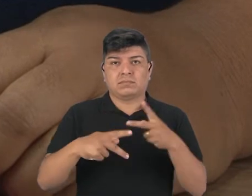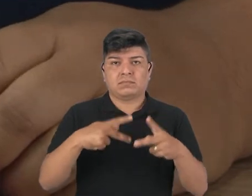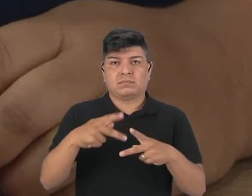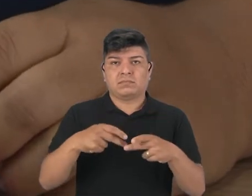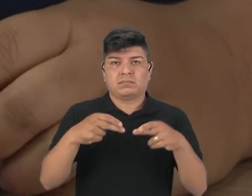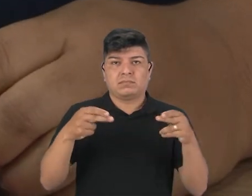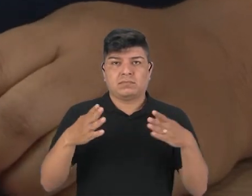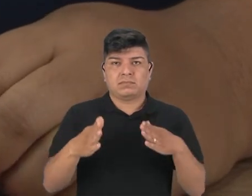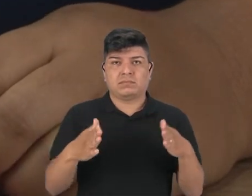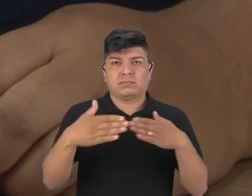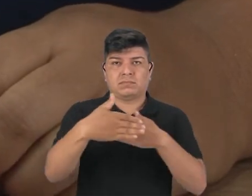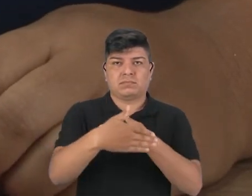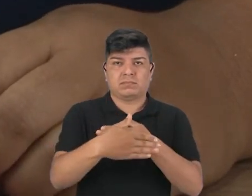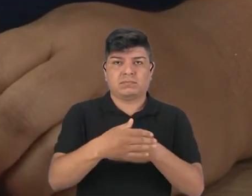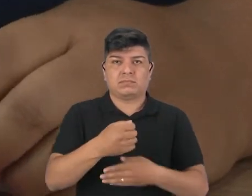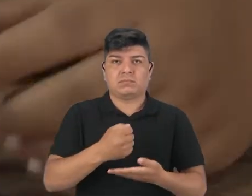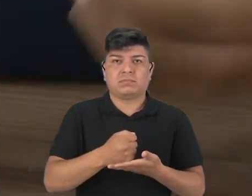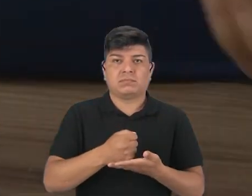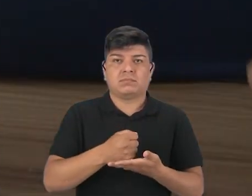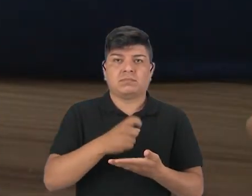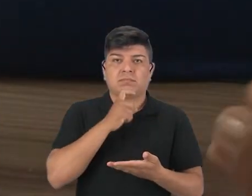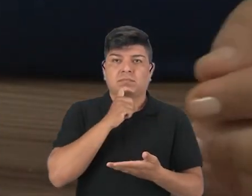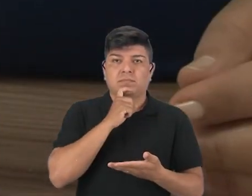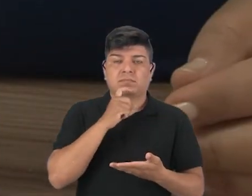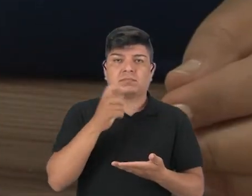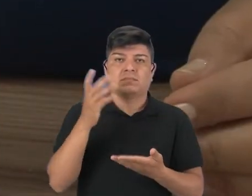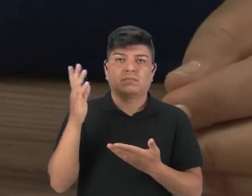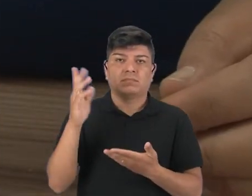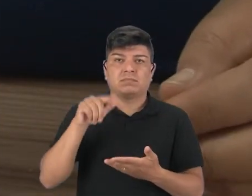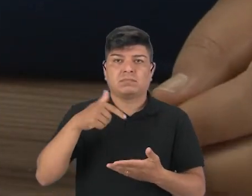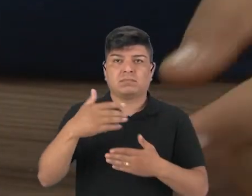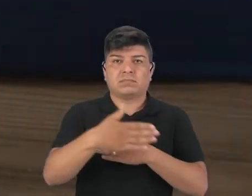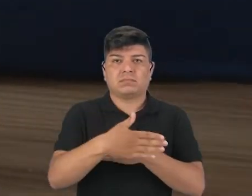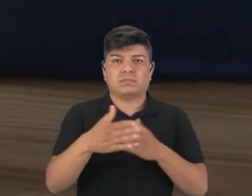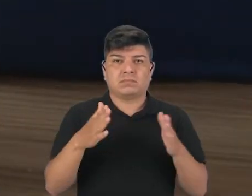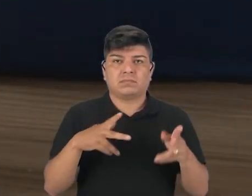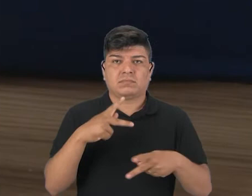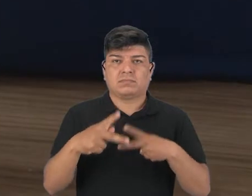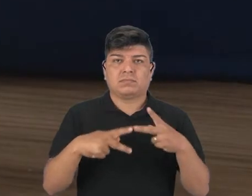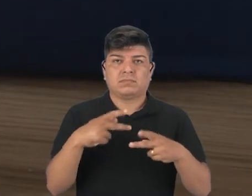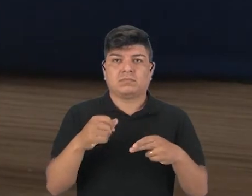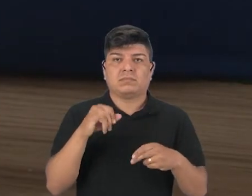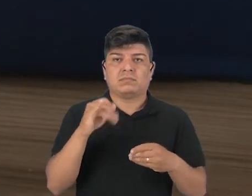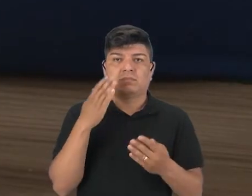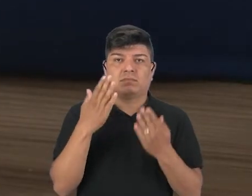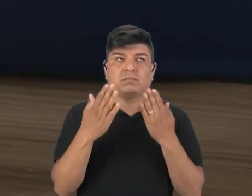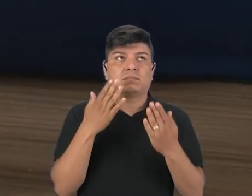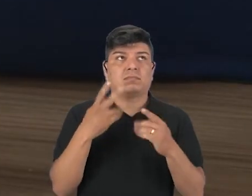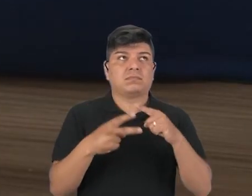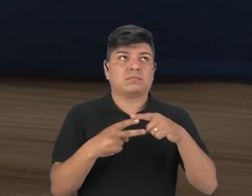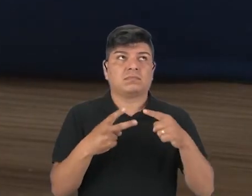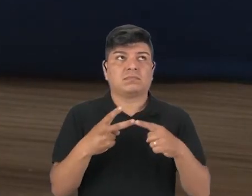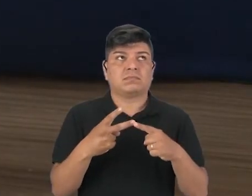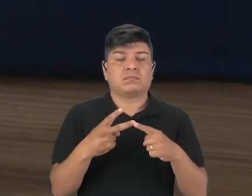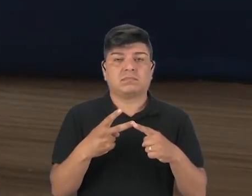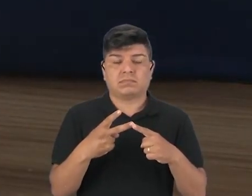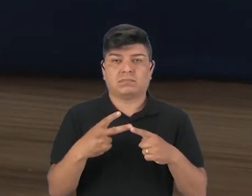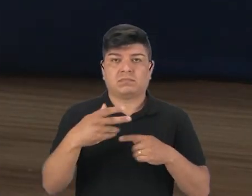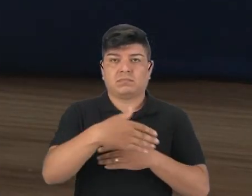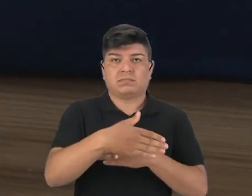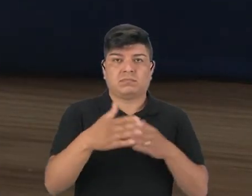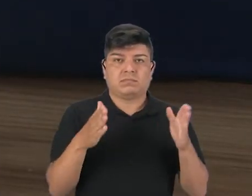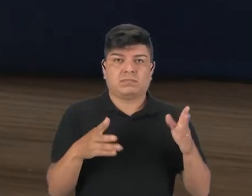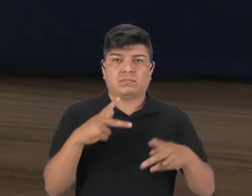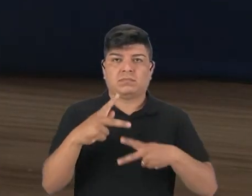presente, um sorvete e outra caixa de presente. Então, se nós compararmos as duas caixas